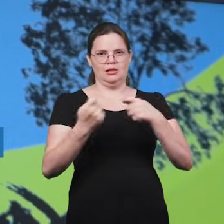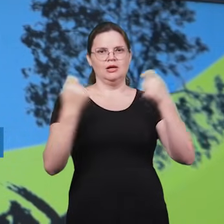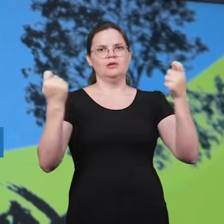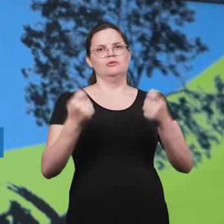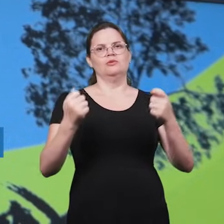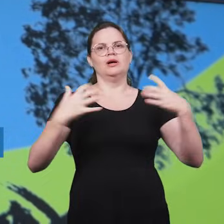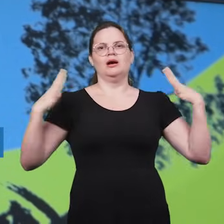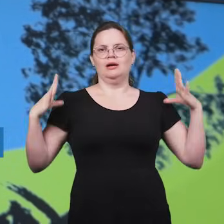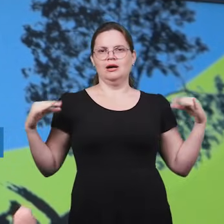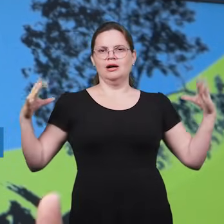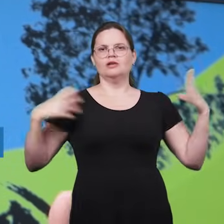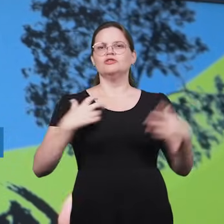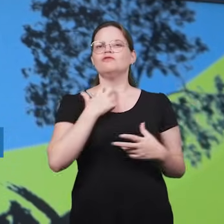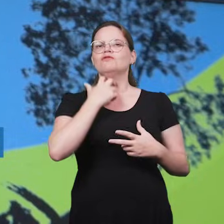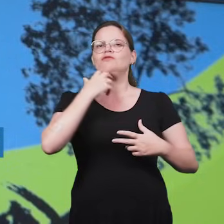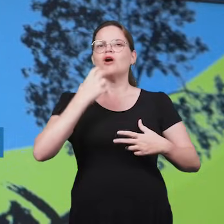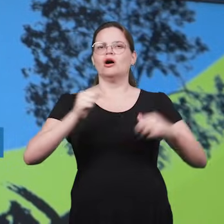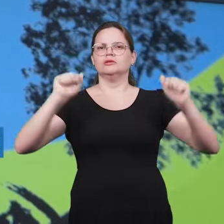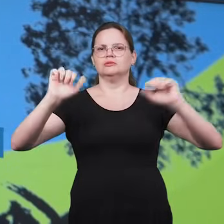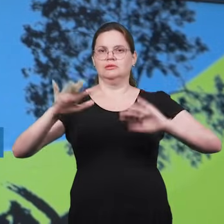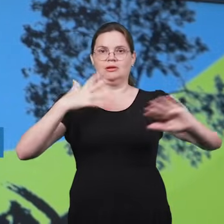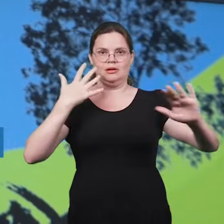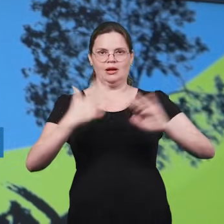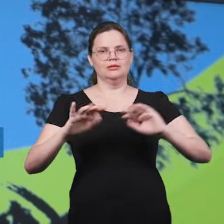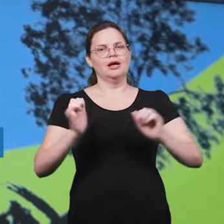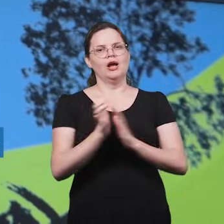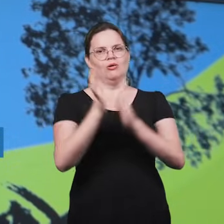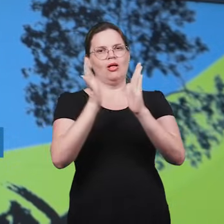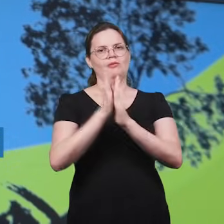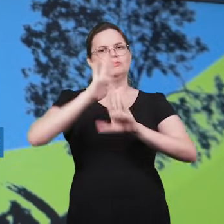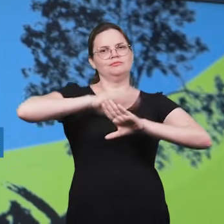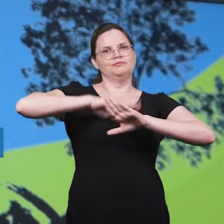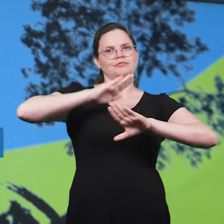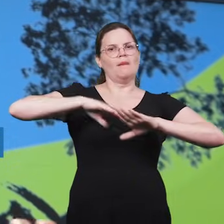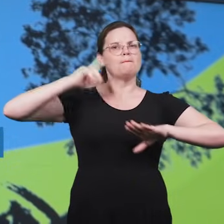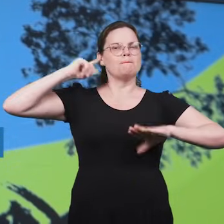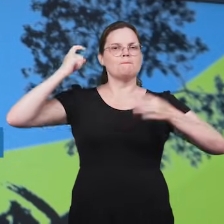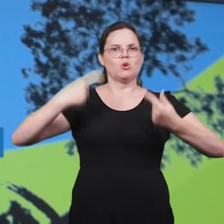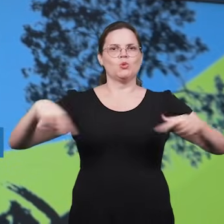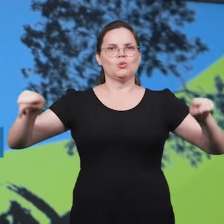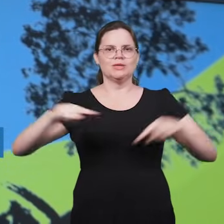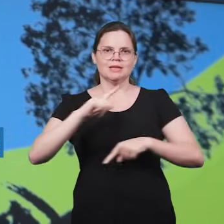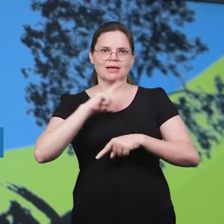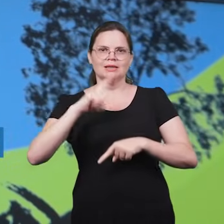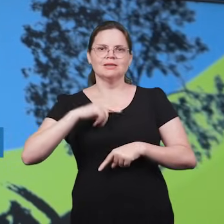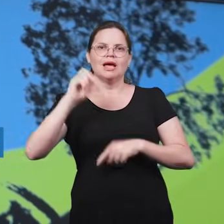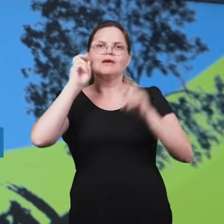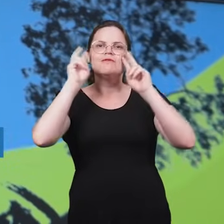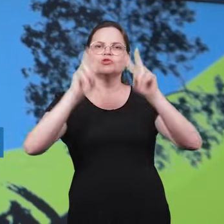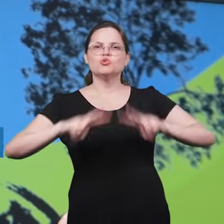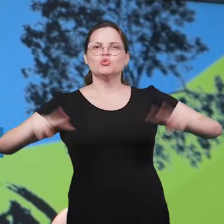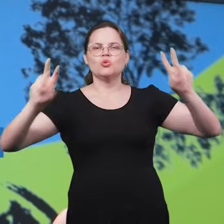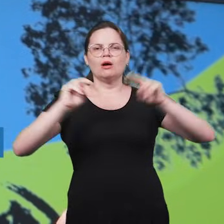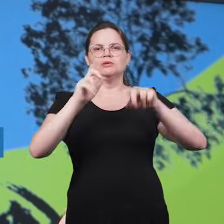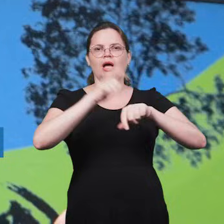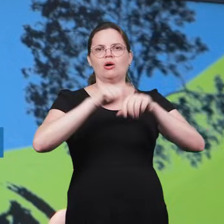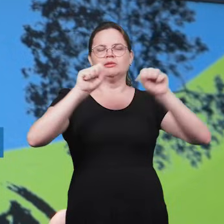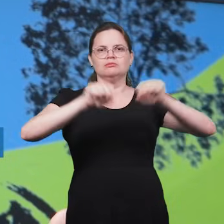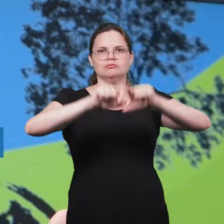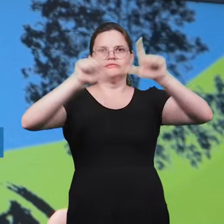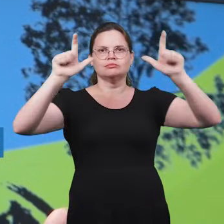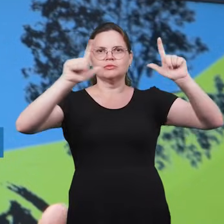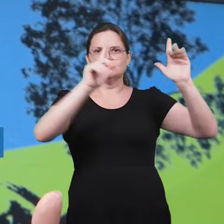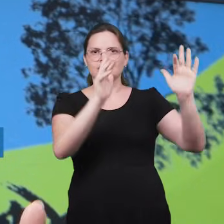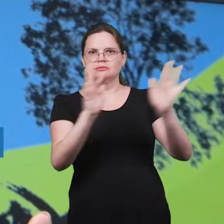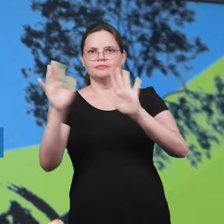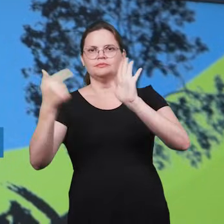essa identidade visual tem sido um sinal de unidade, de alegria, ajudando também a comunicar a mensagem do